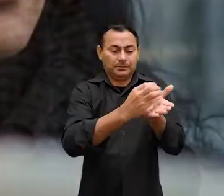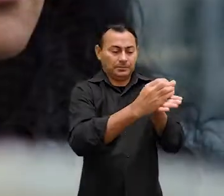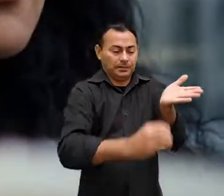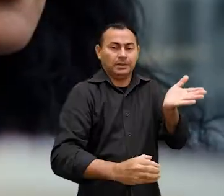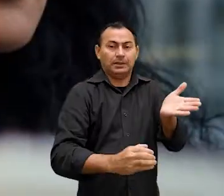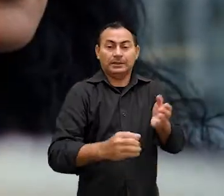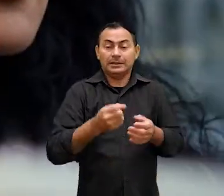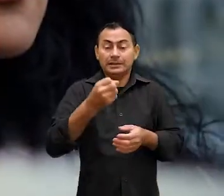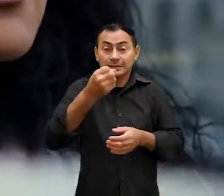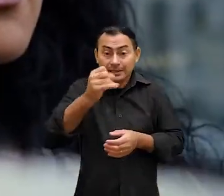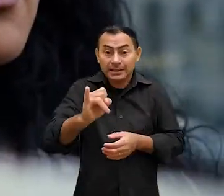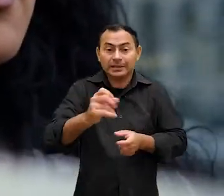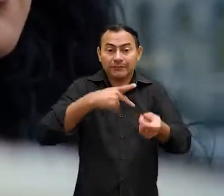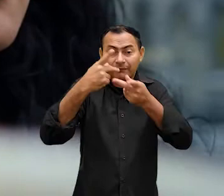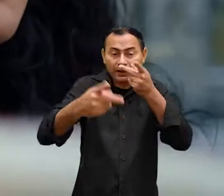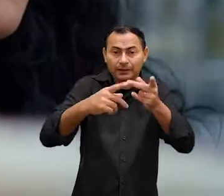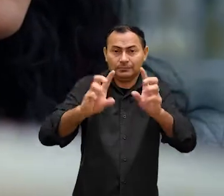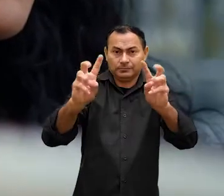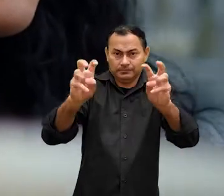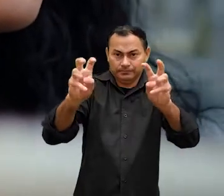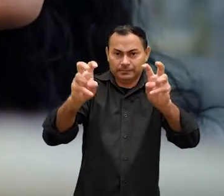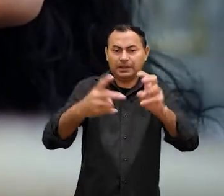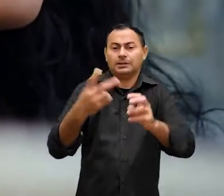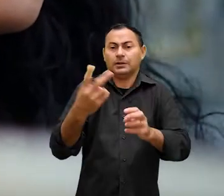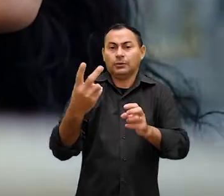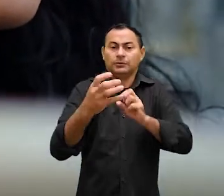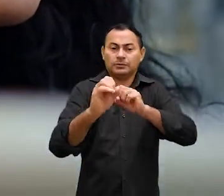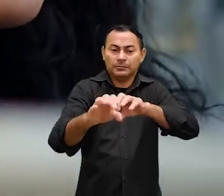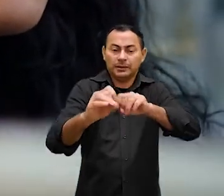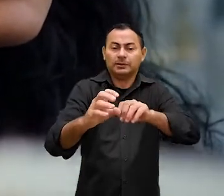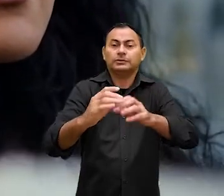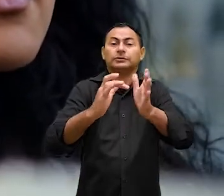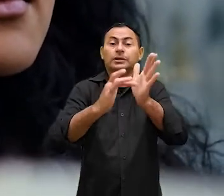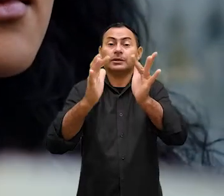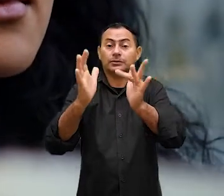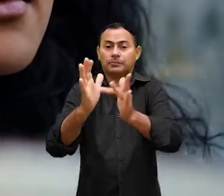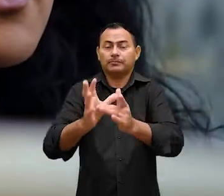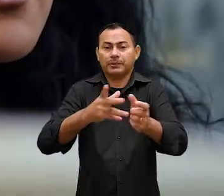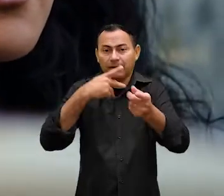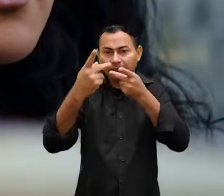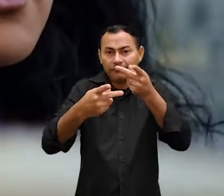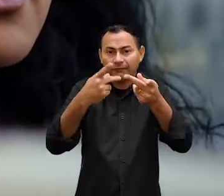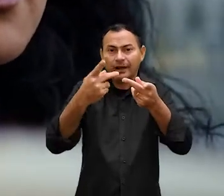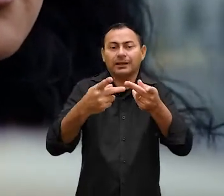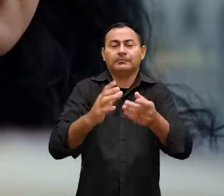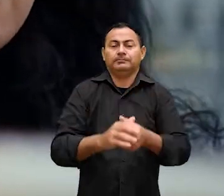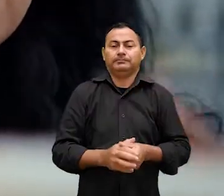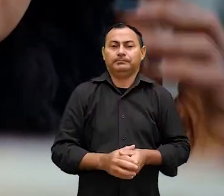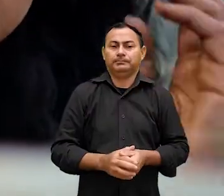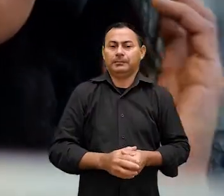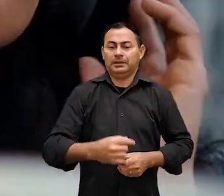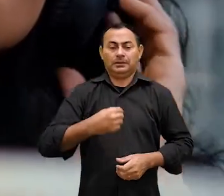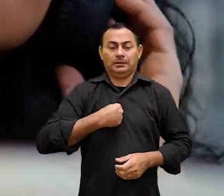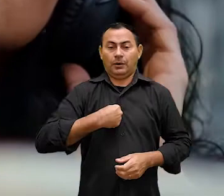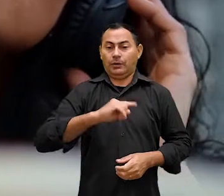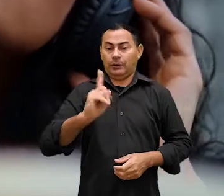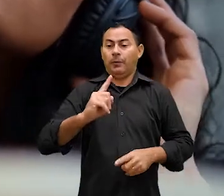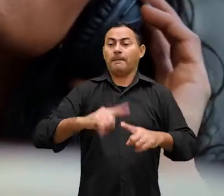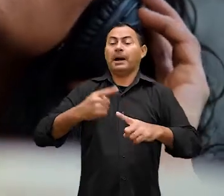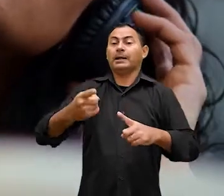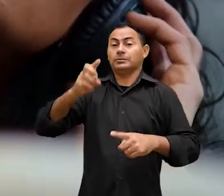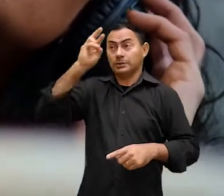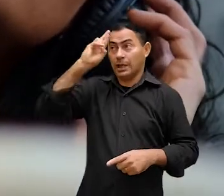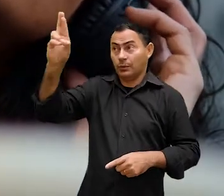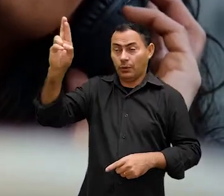capítulo, se ele estiver tratando o assunto segundo os ensinamentos de Jesus, fará o seguinte comentário. Não eu, mas o